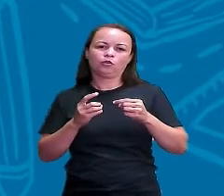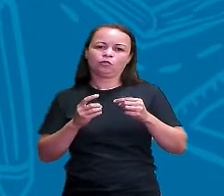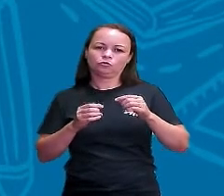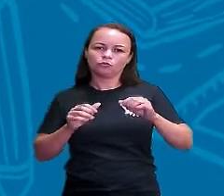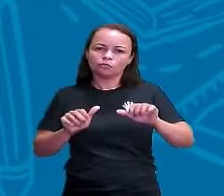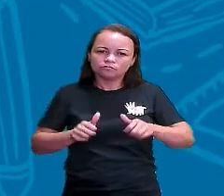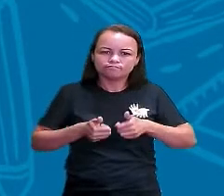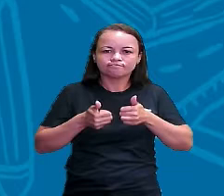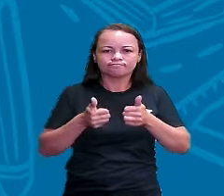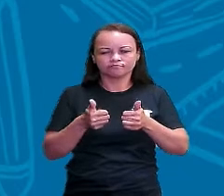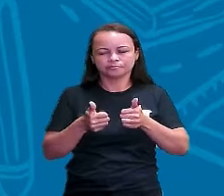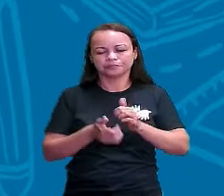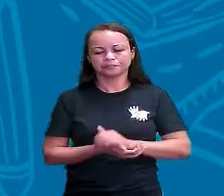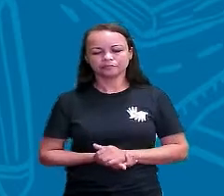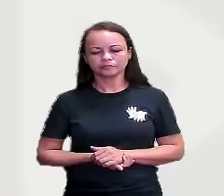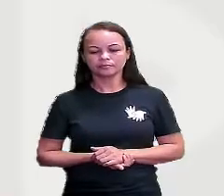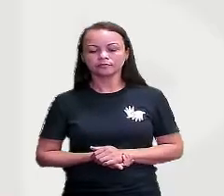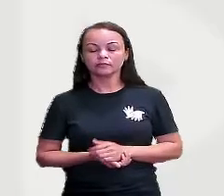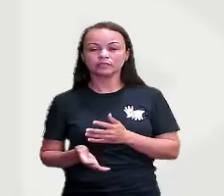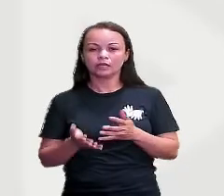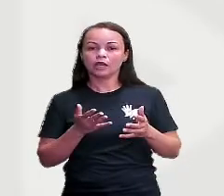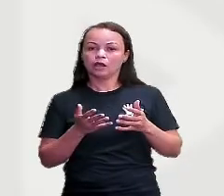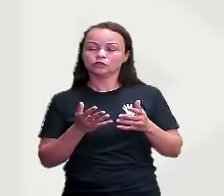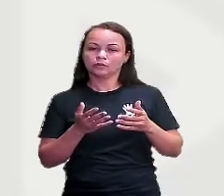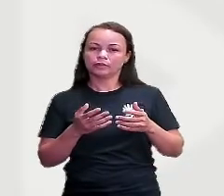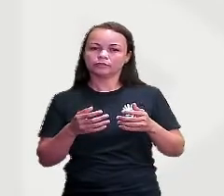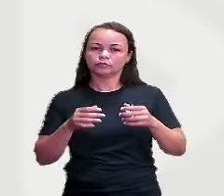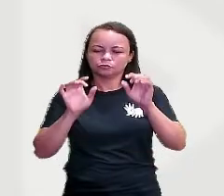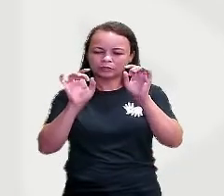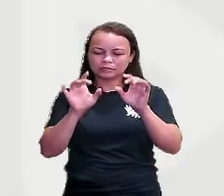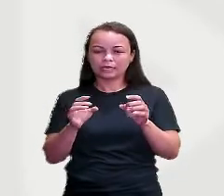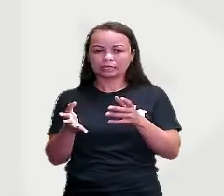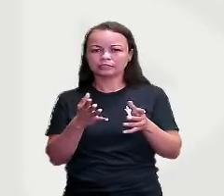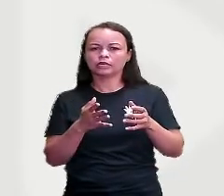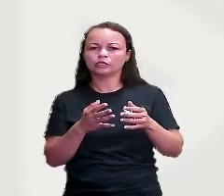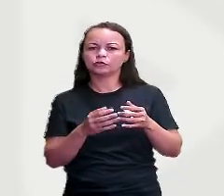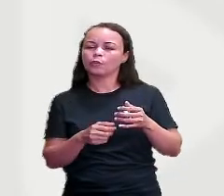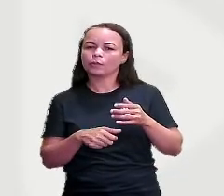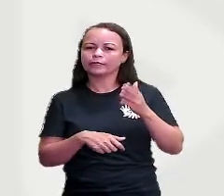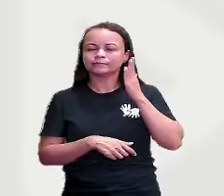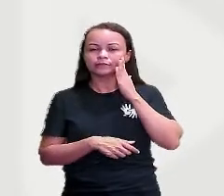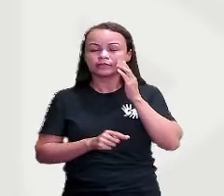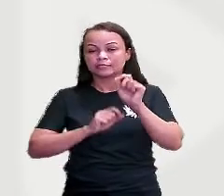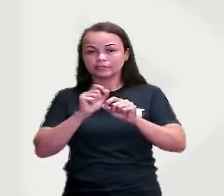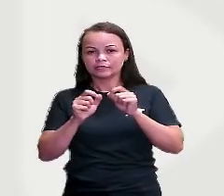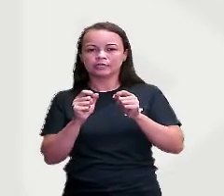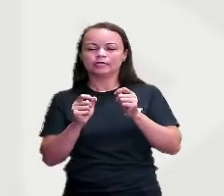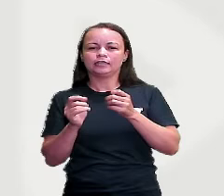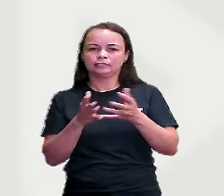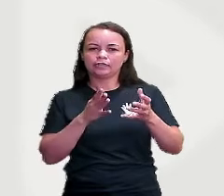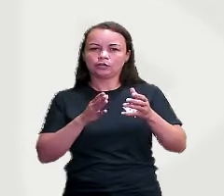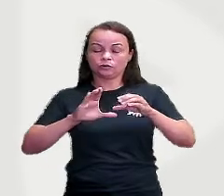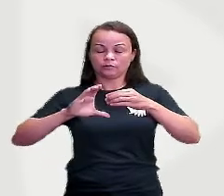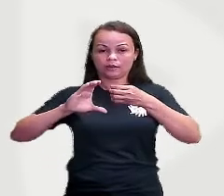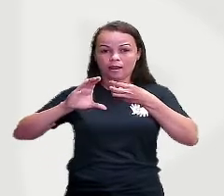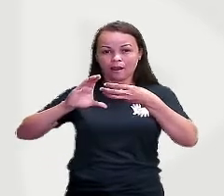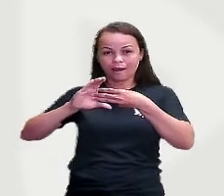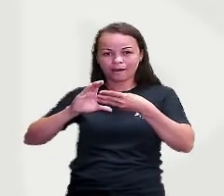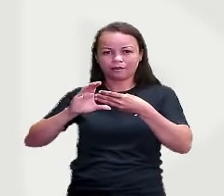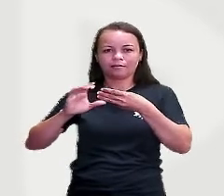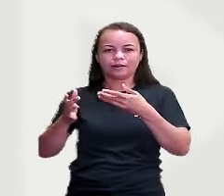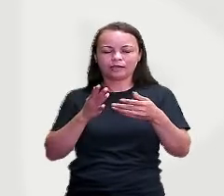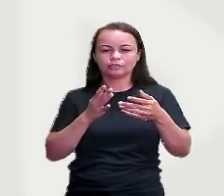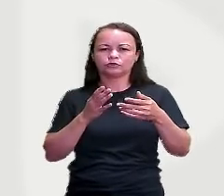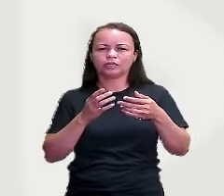ó, altamente especializados e que funcionam como um sinalizador celular. O termo